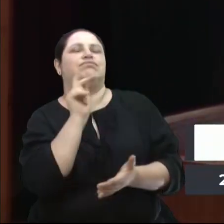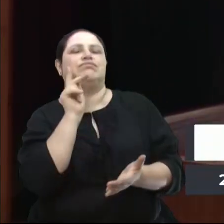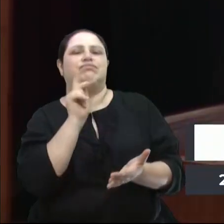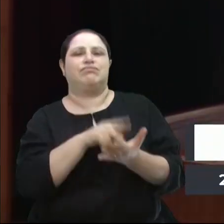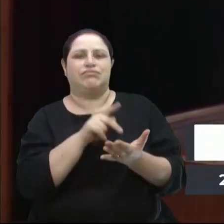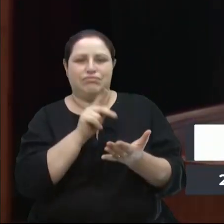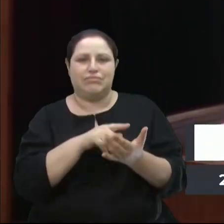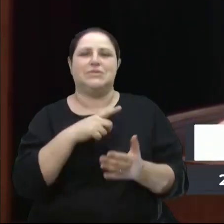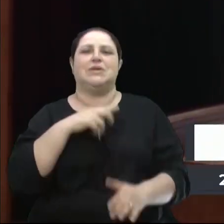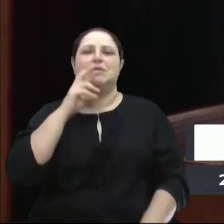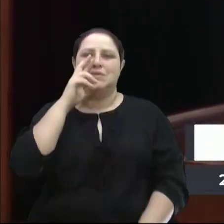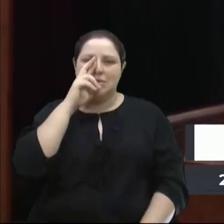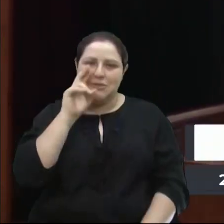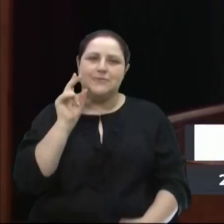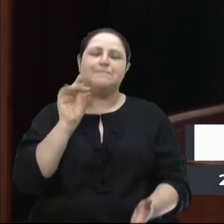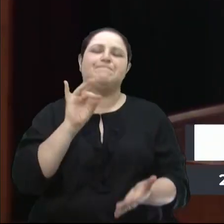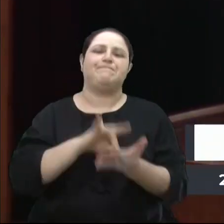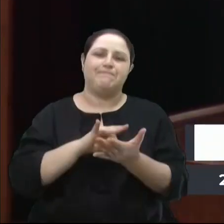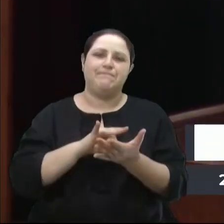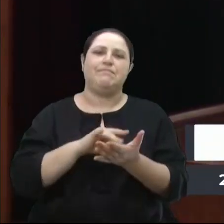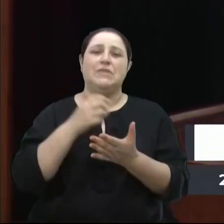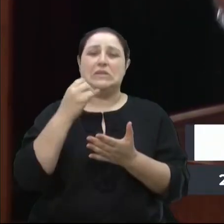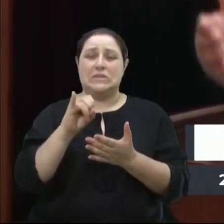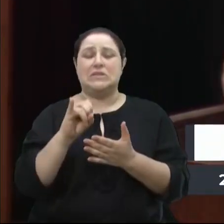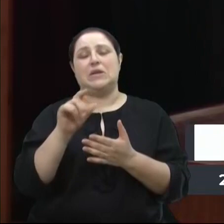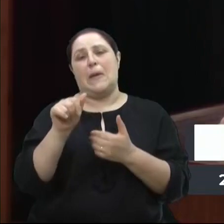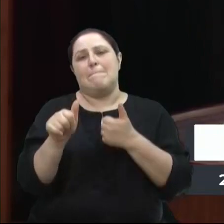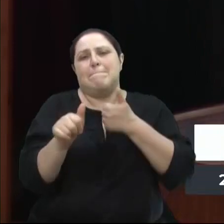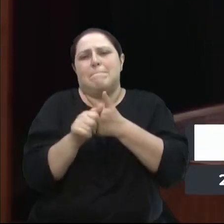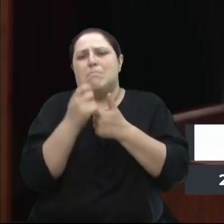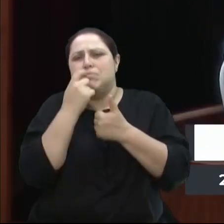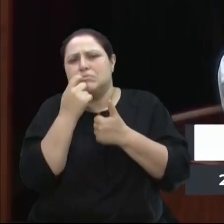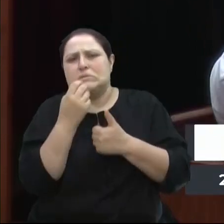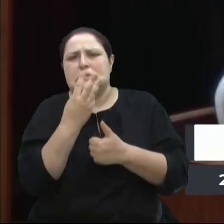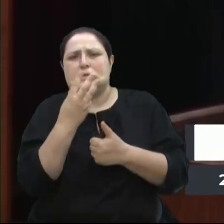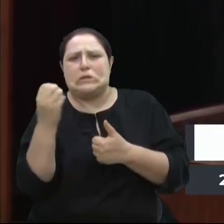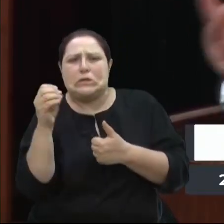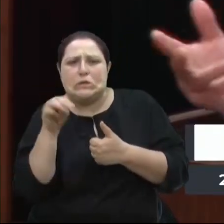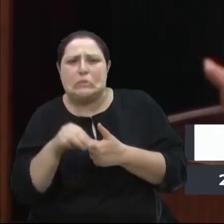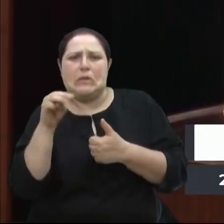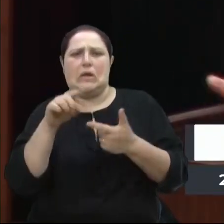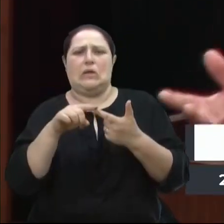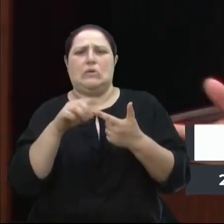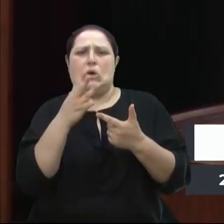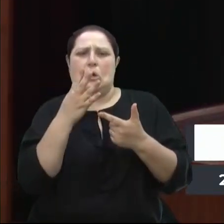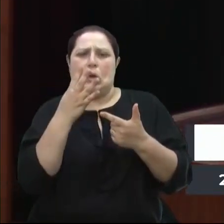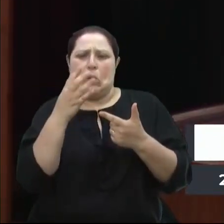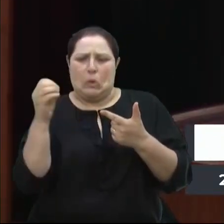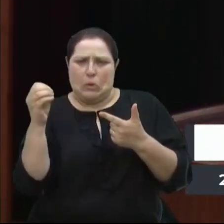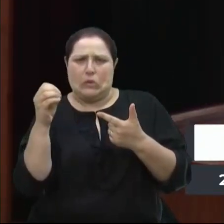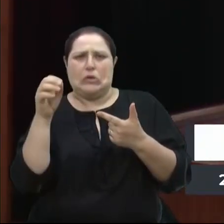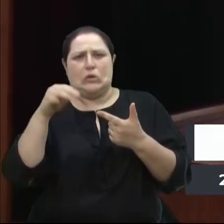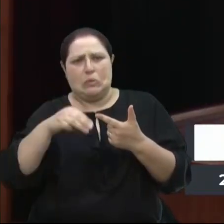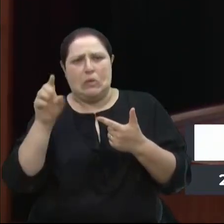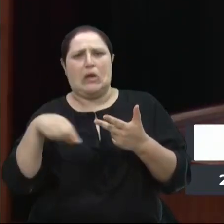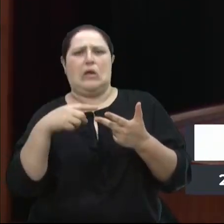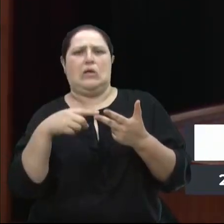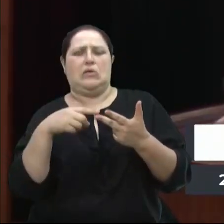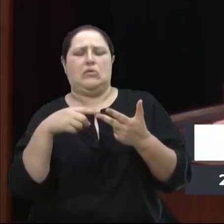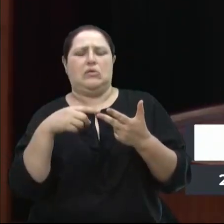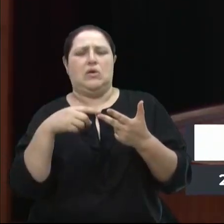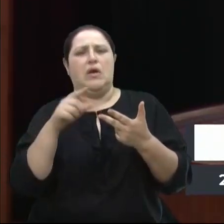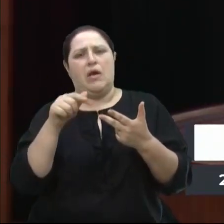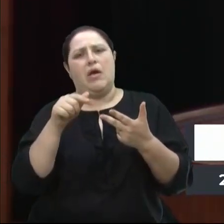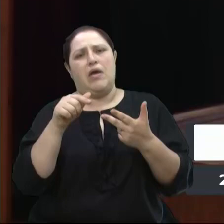esse risco. Se fosse a 300 metros da escola, 400, 500 metros, tudo bem, o risco teria o mesmo, mas